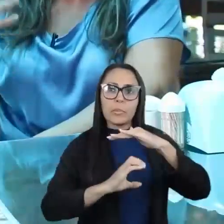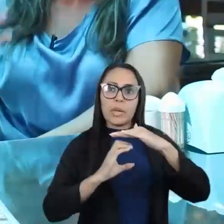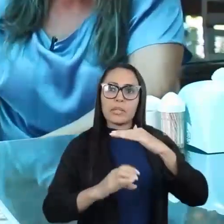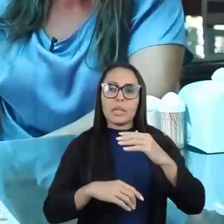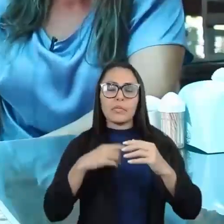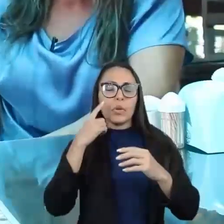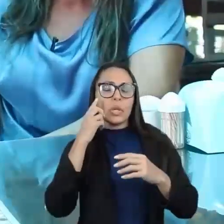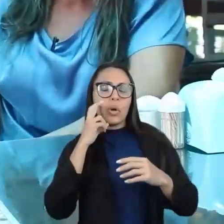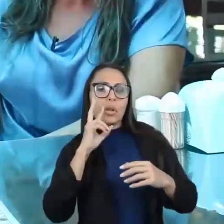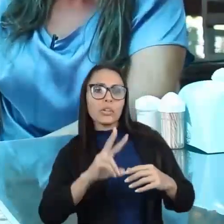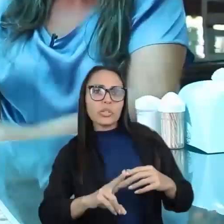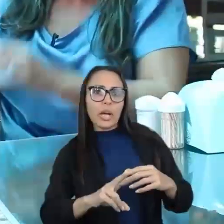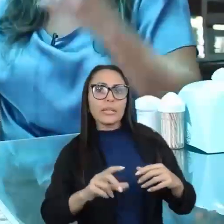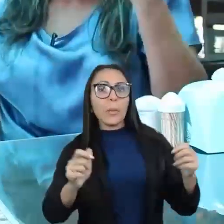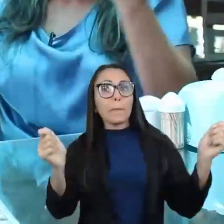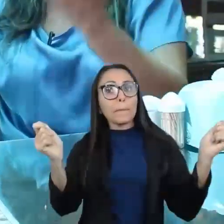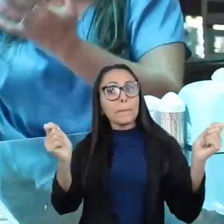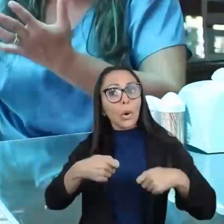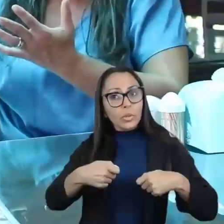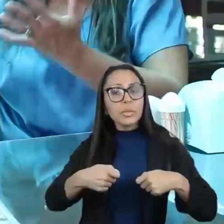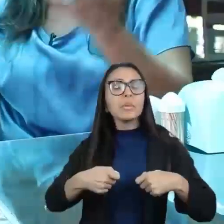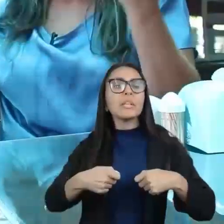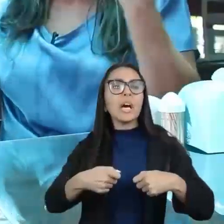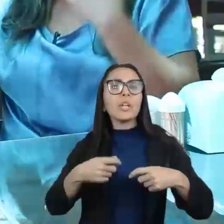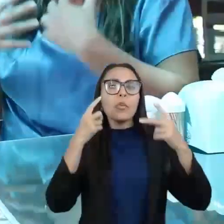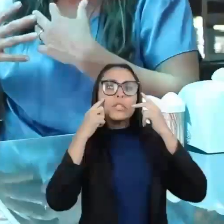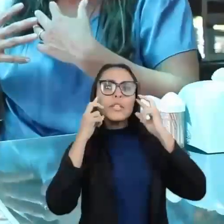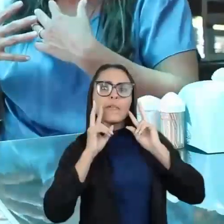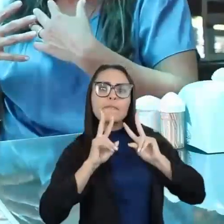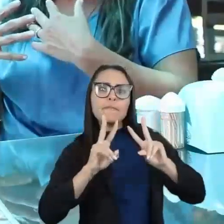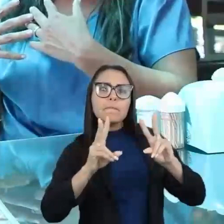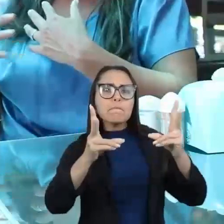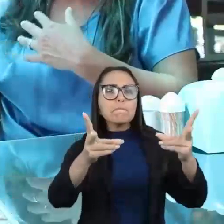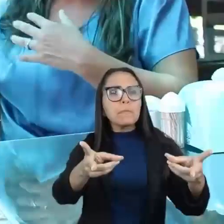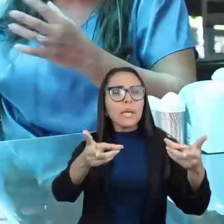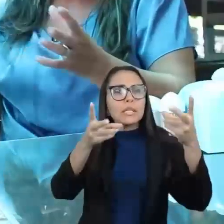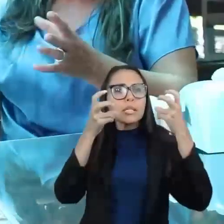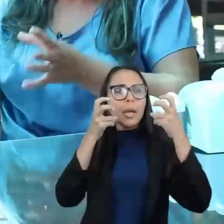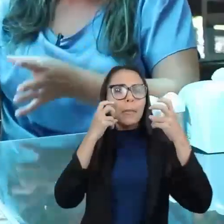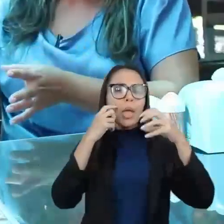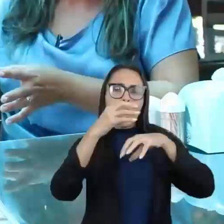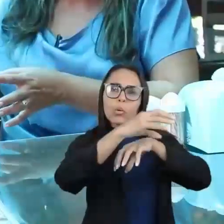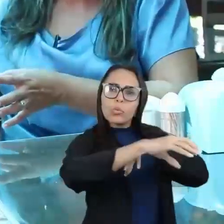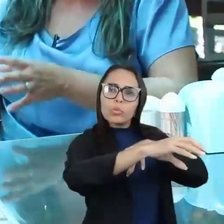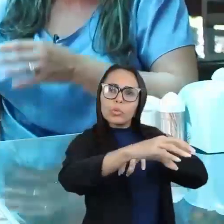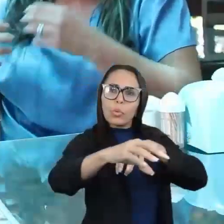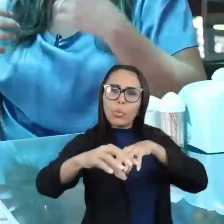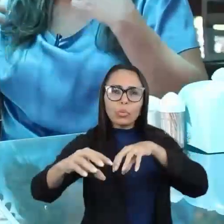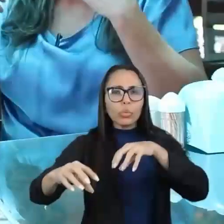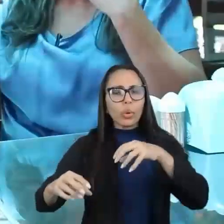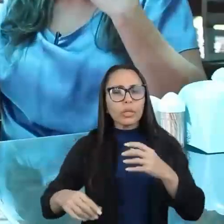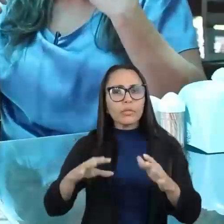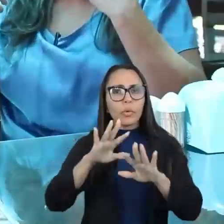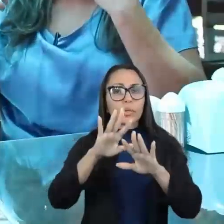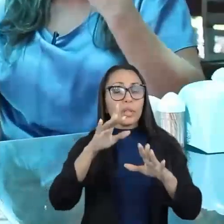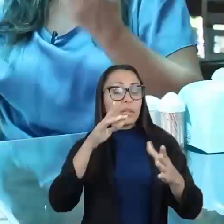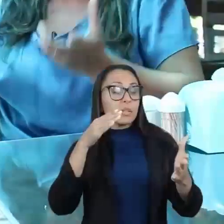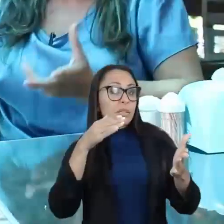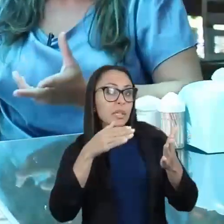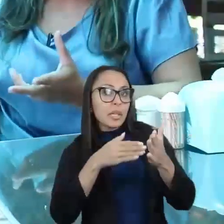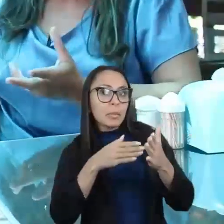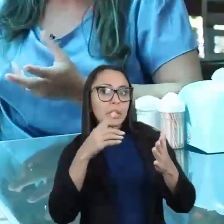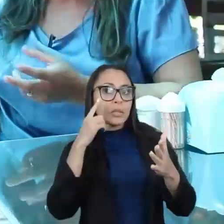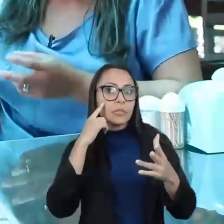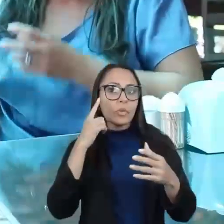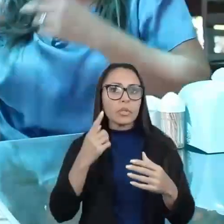enxergar possibilidades, né? É você enxergar o cenário que está em torno, né? Então, às vezes, você se limita, por exemplo, se você não tivesse